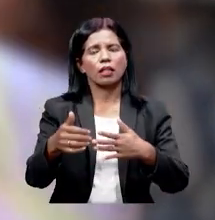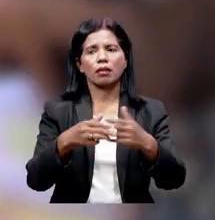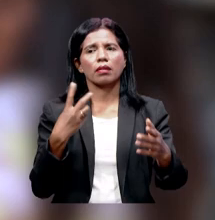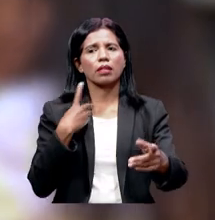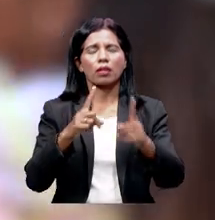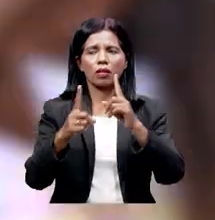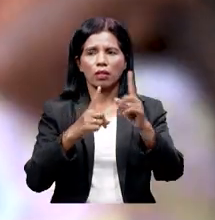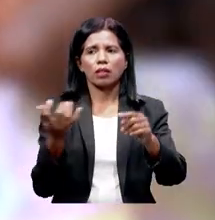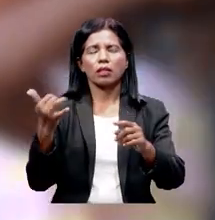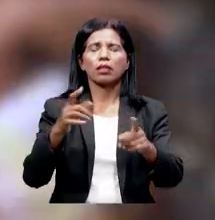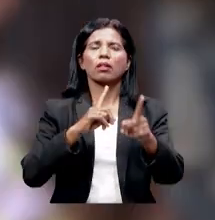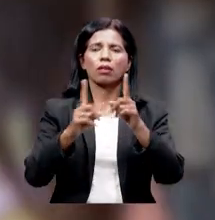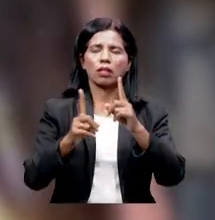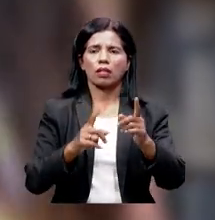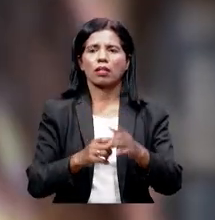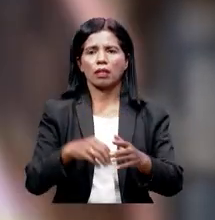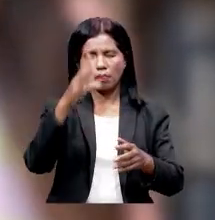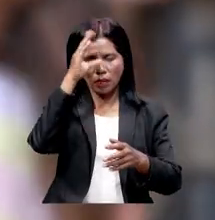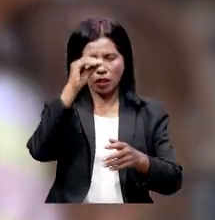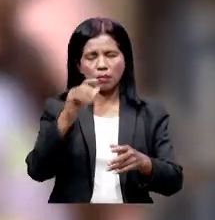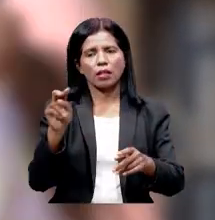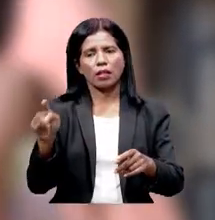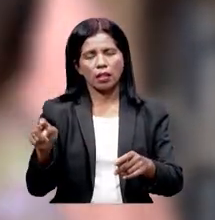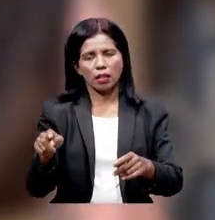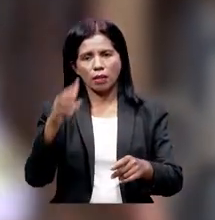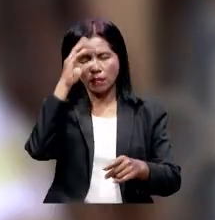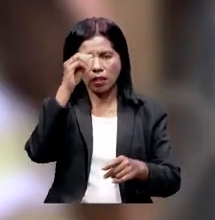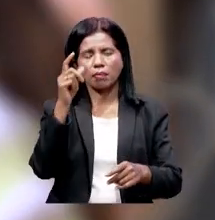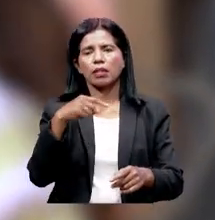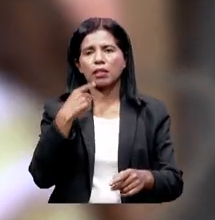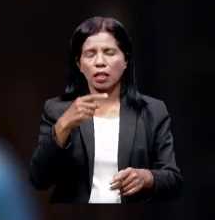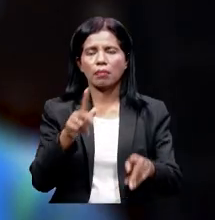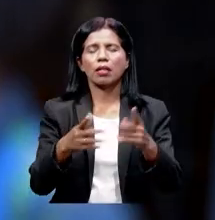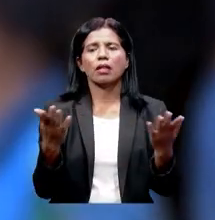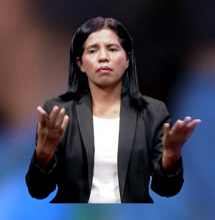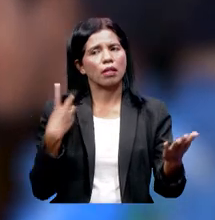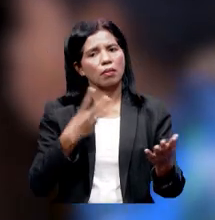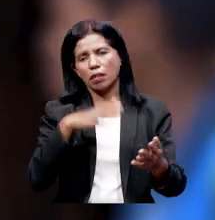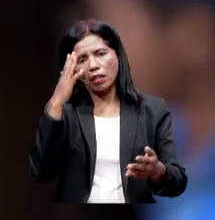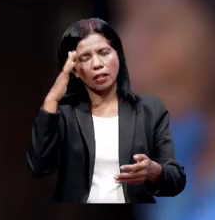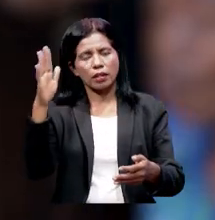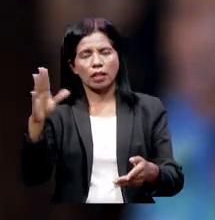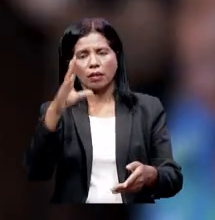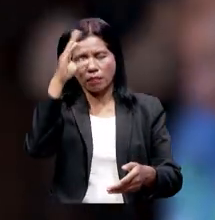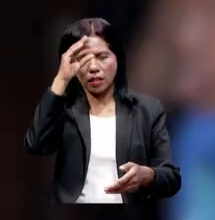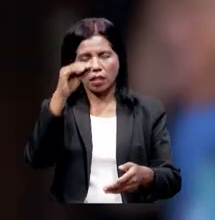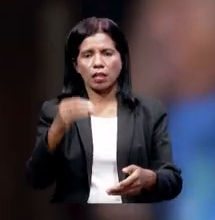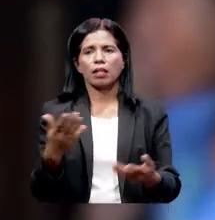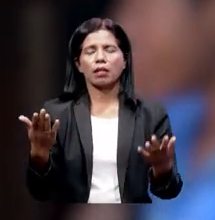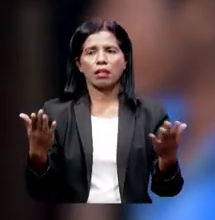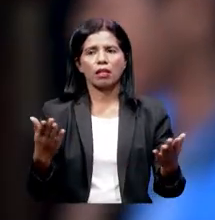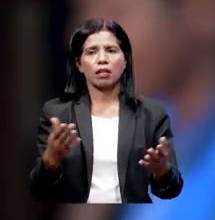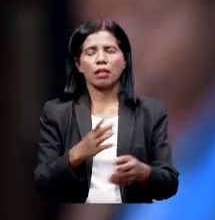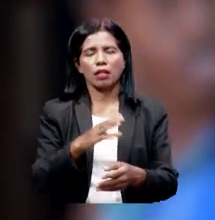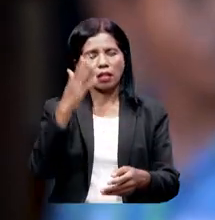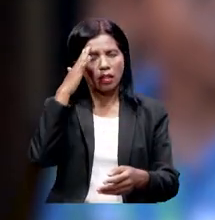sih konsegue kuliah saya. Mana nih masih dana, mana nih masih emangnya agora hanya bena mila hatene, mana nih hilang kontak kona, mana nih pas